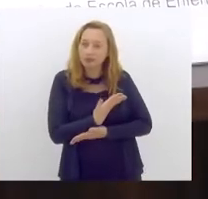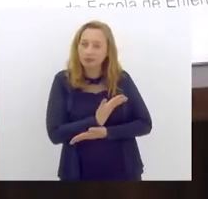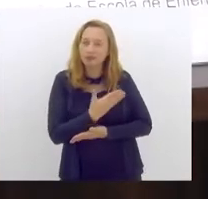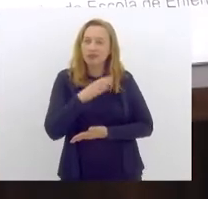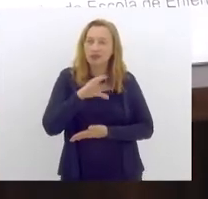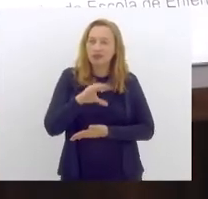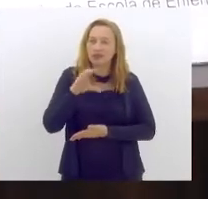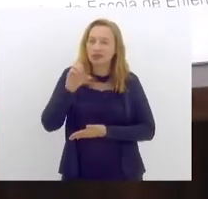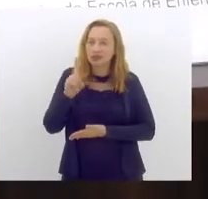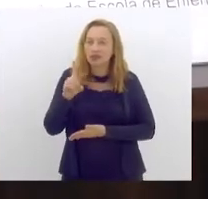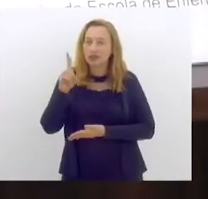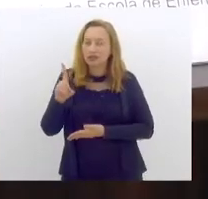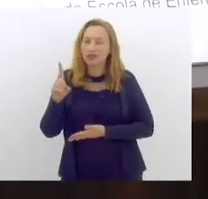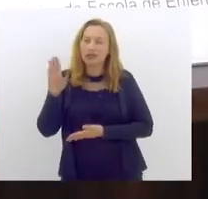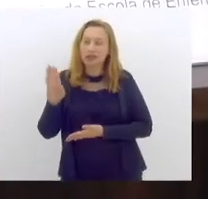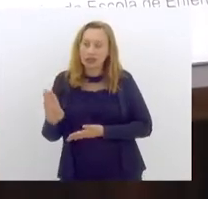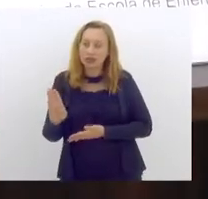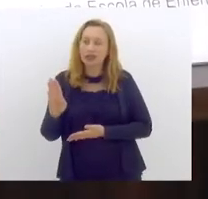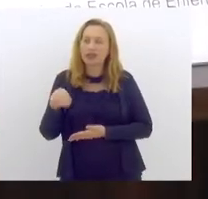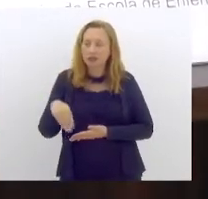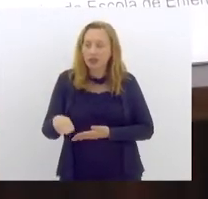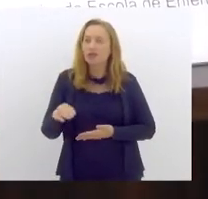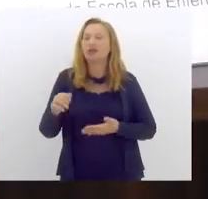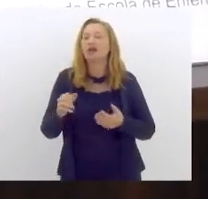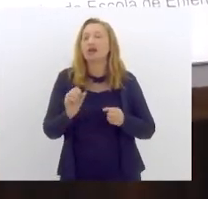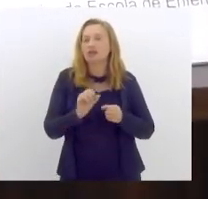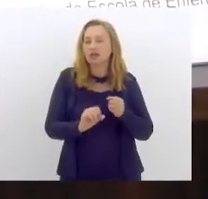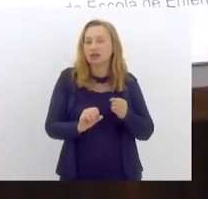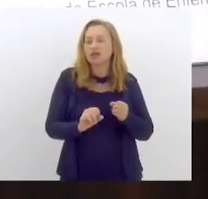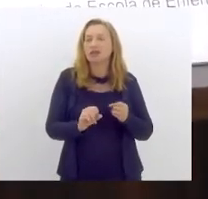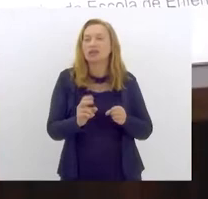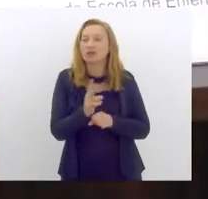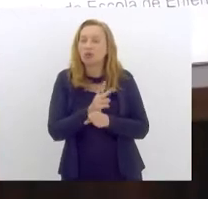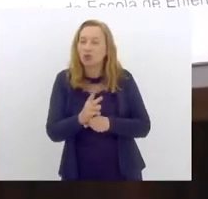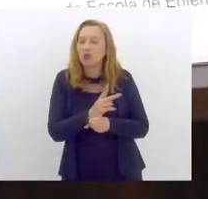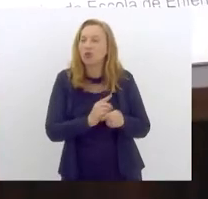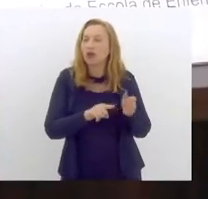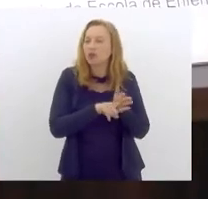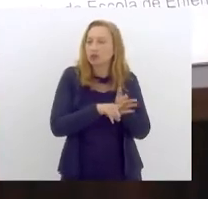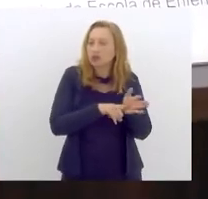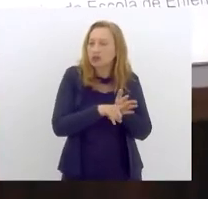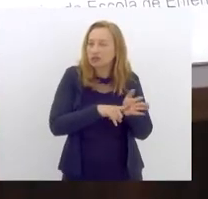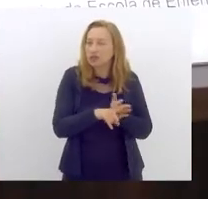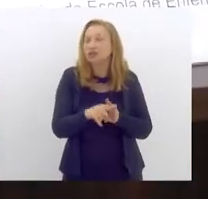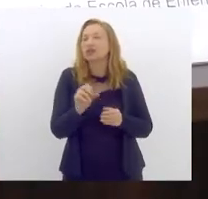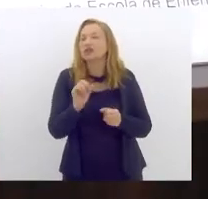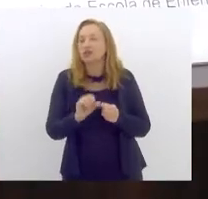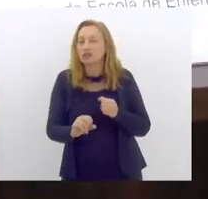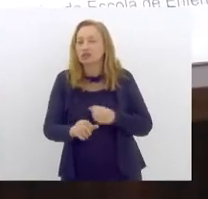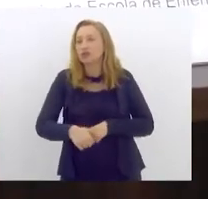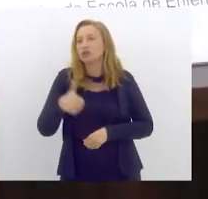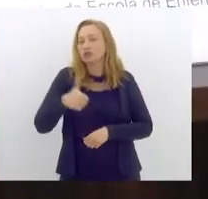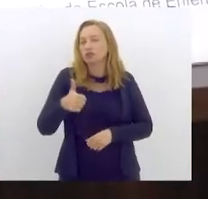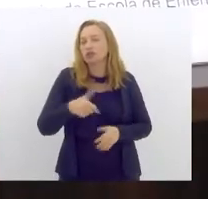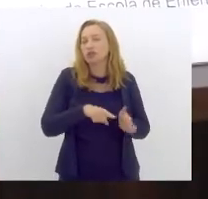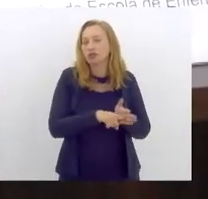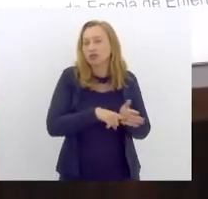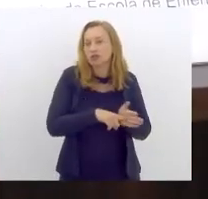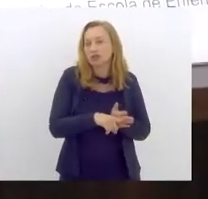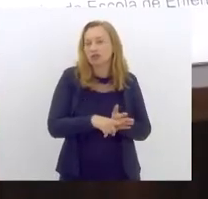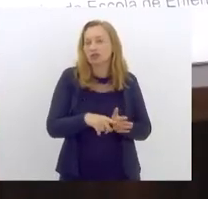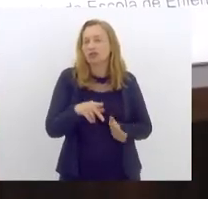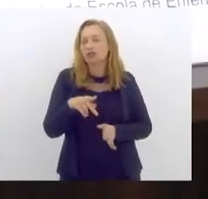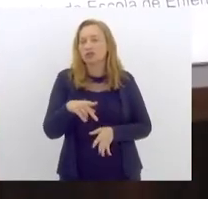cddm a fazer uma procurar um exame a fazer fiz o primeiro exame ele deu